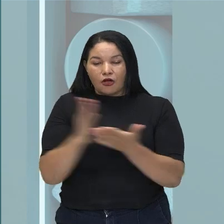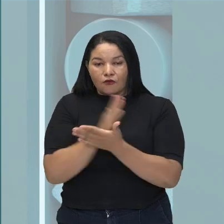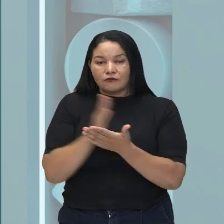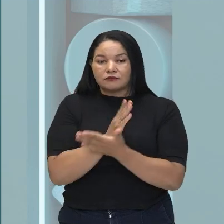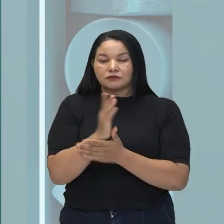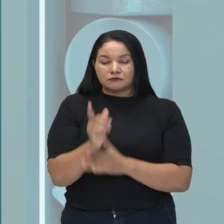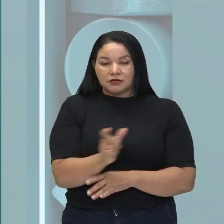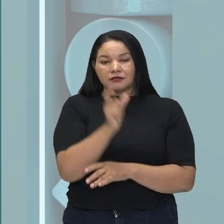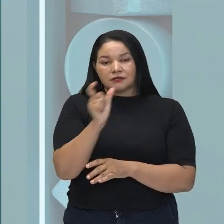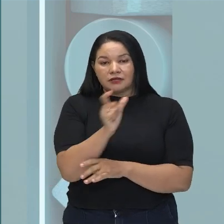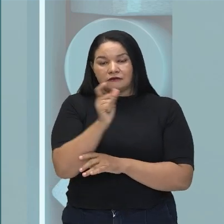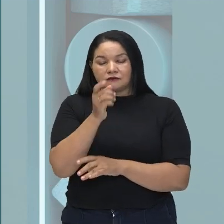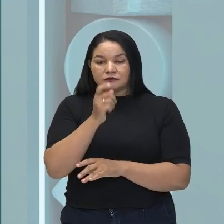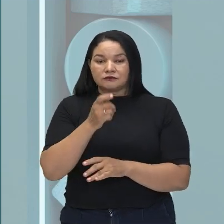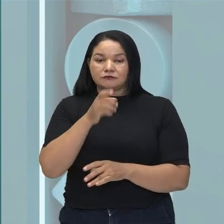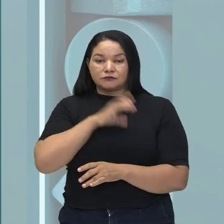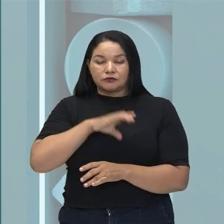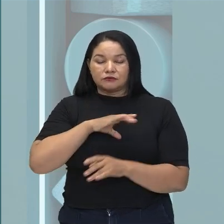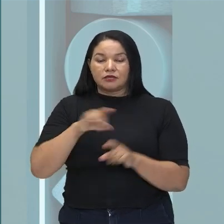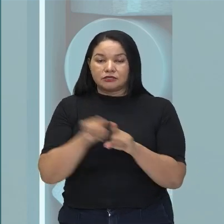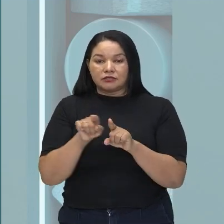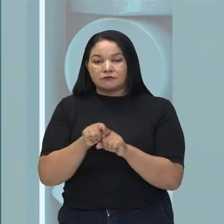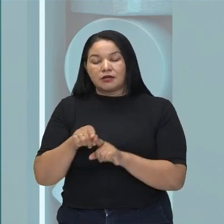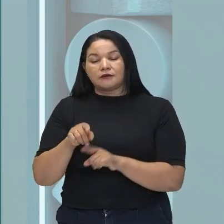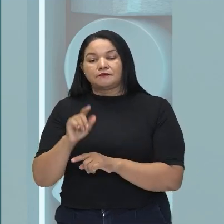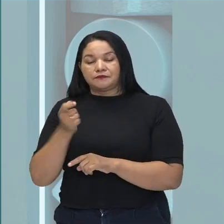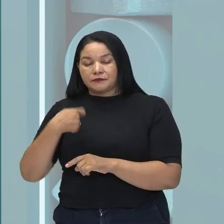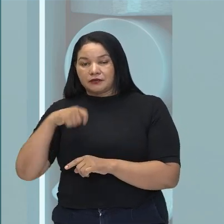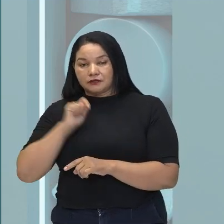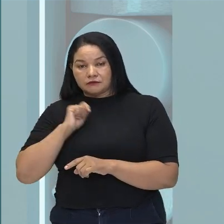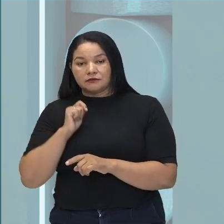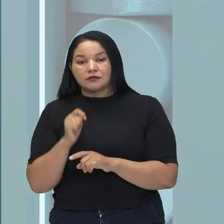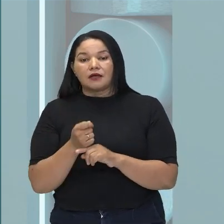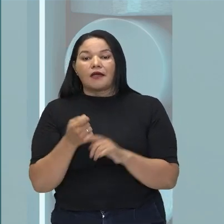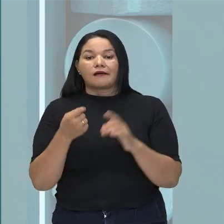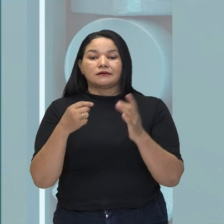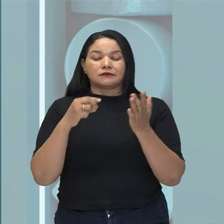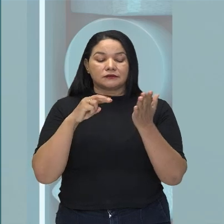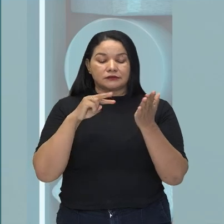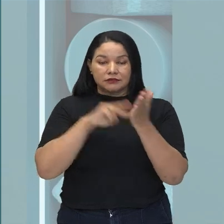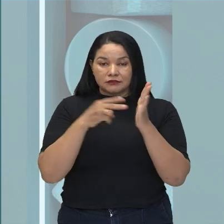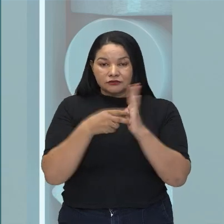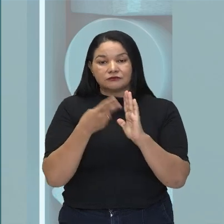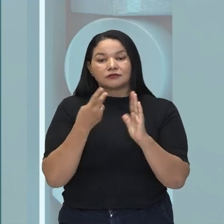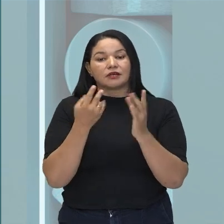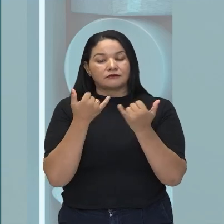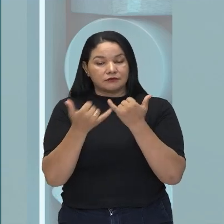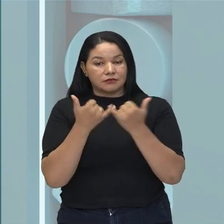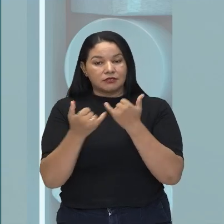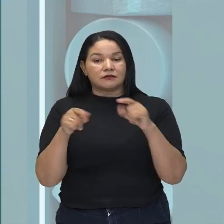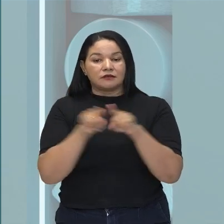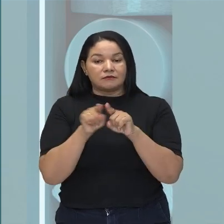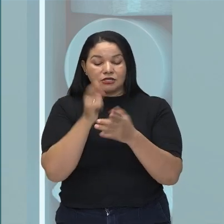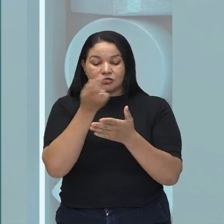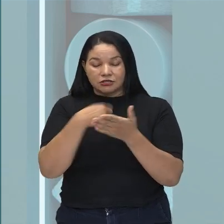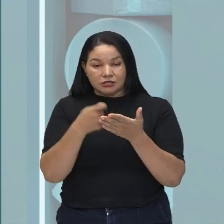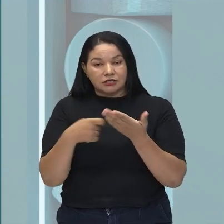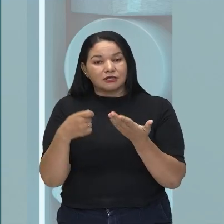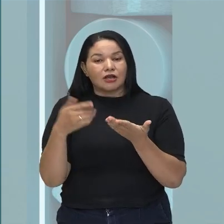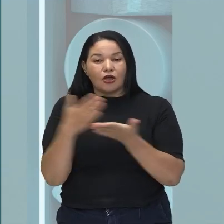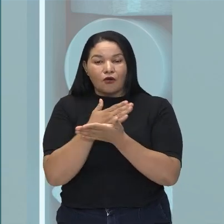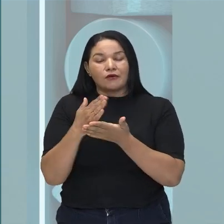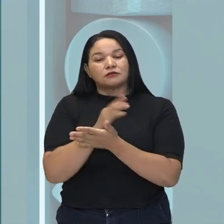português e palavras no espanhol. Mesmo que significado, mesma grafia ou grafia muito